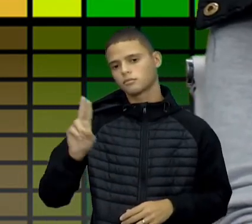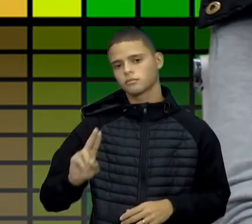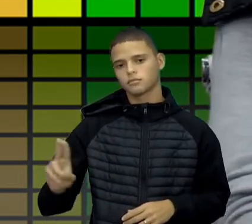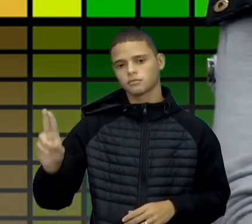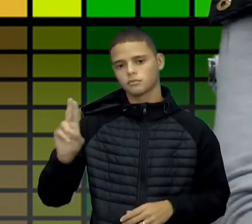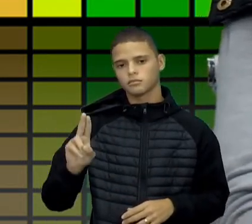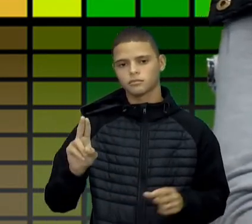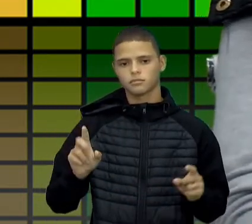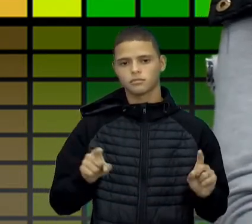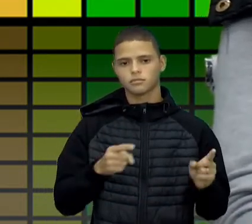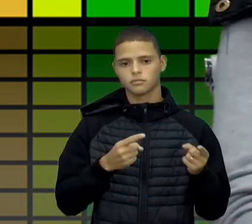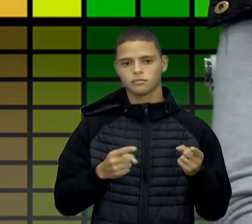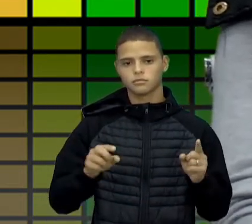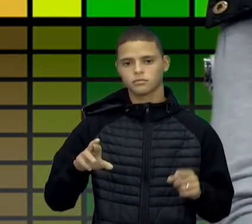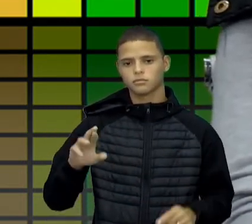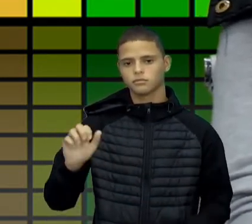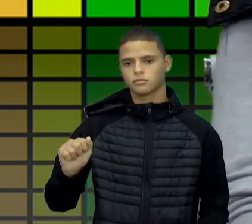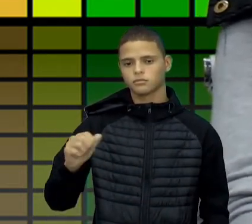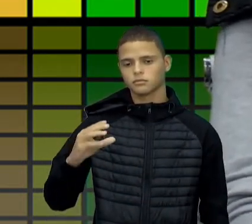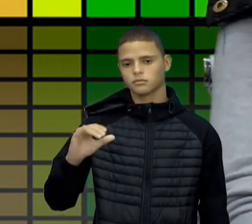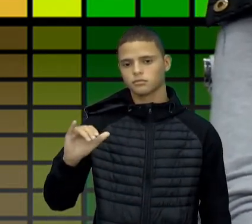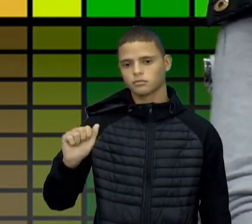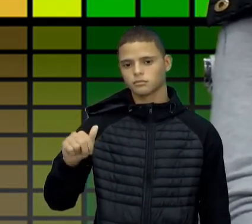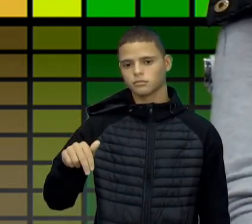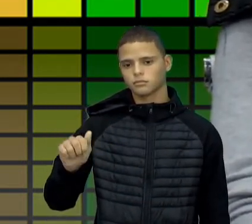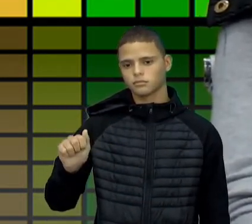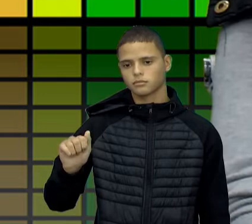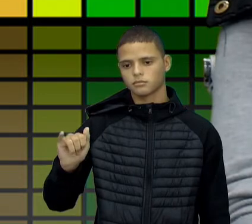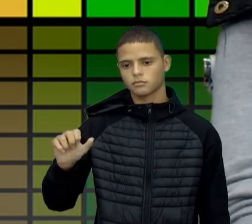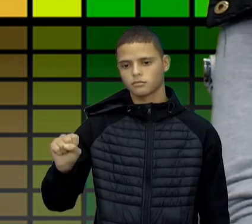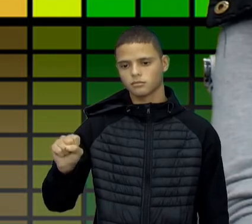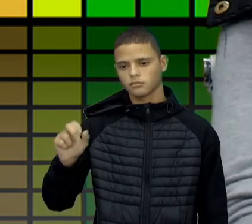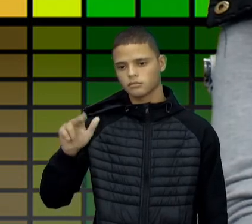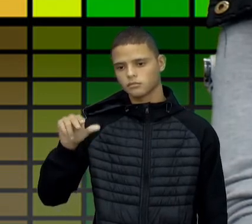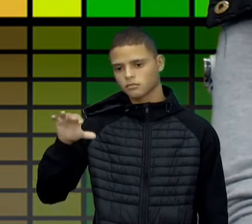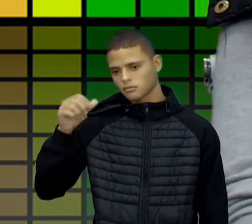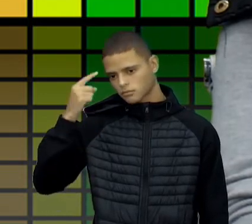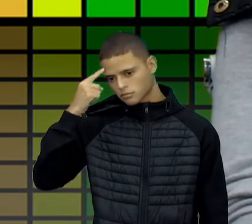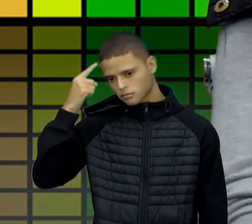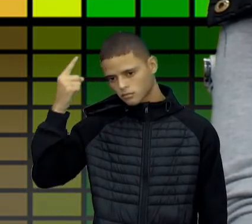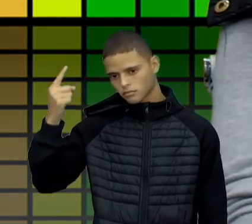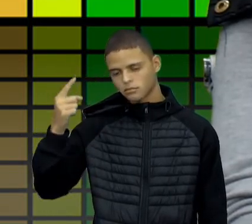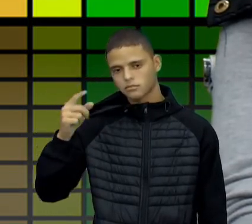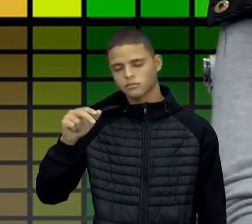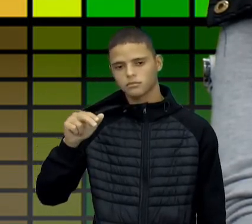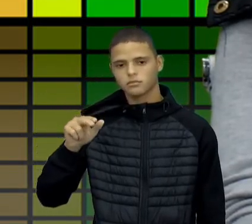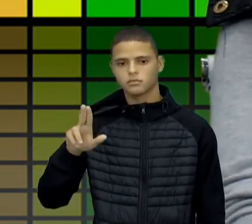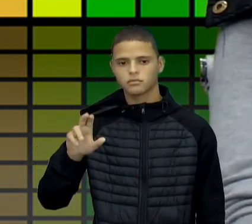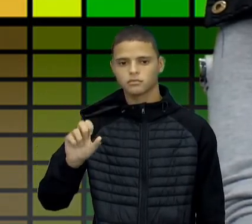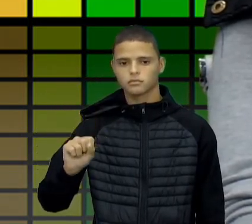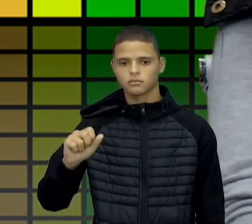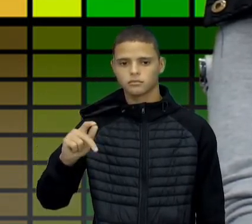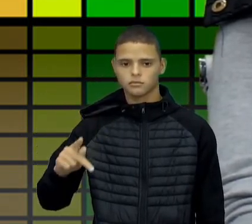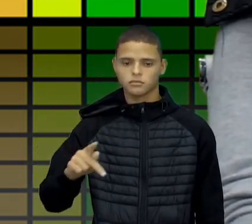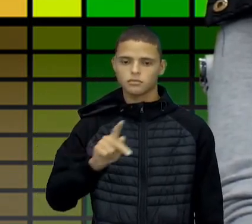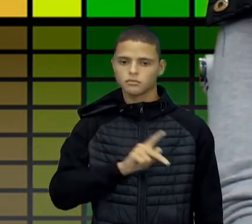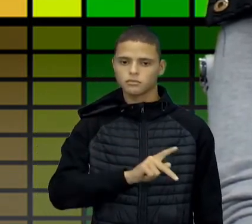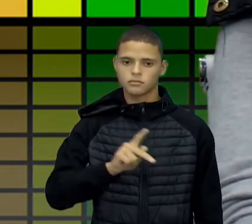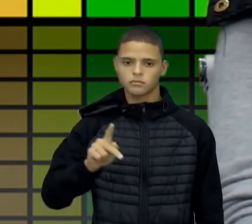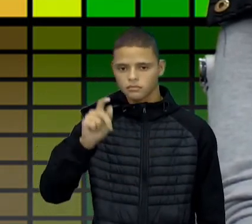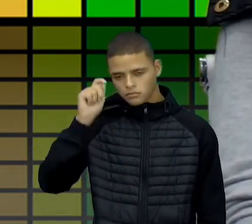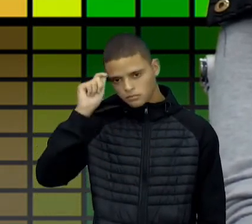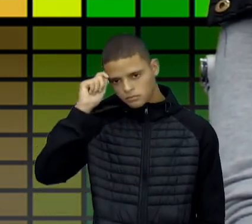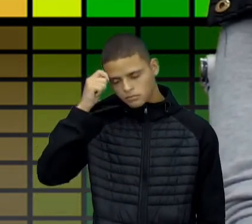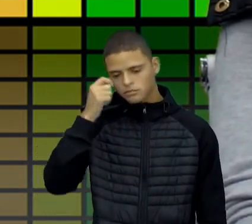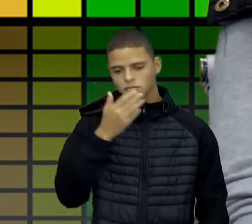uma música do Racionais MCs. Eu falei assim, nossa, eu nunca imaginei que um dia estaria na USP tendo aula com um professor preto, ainda